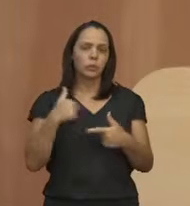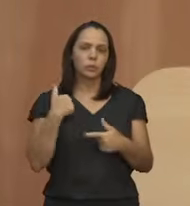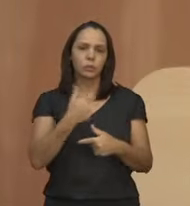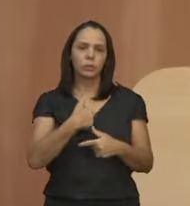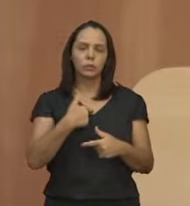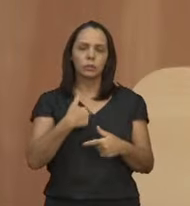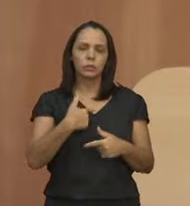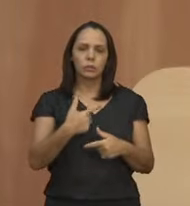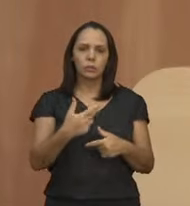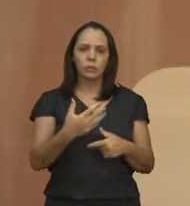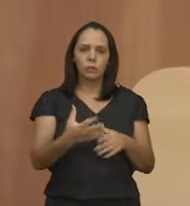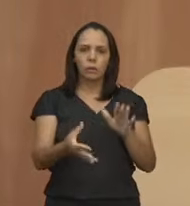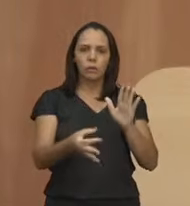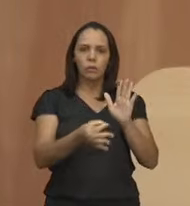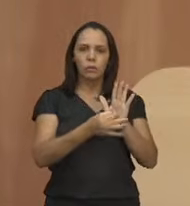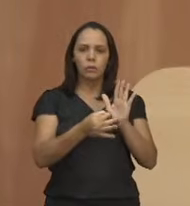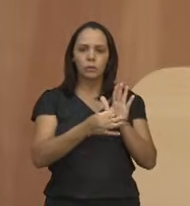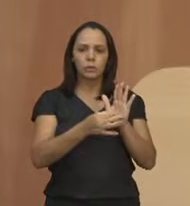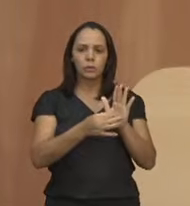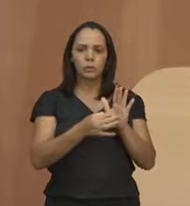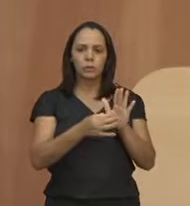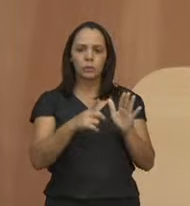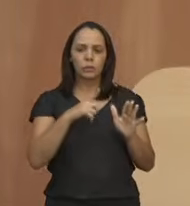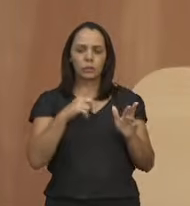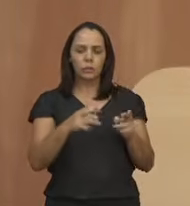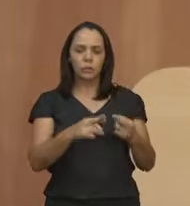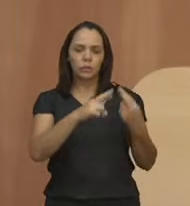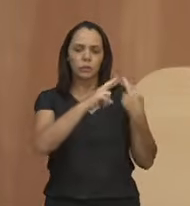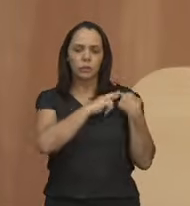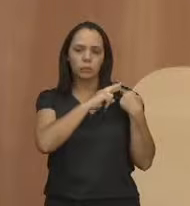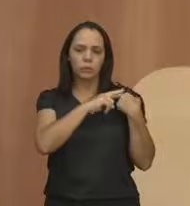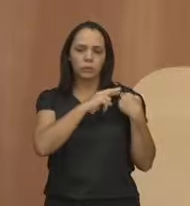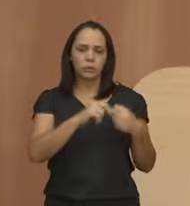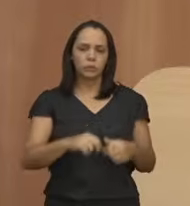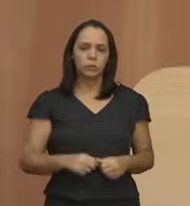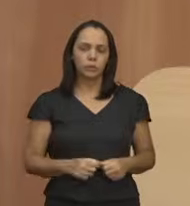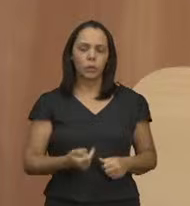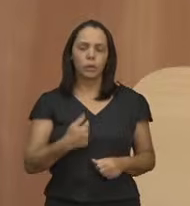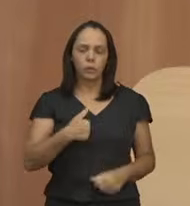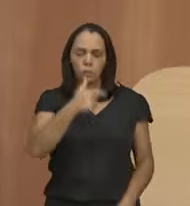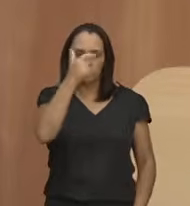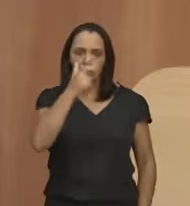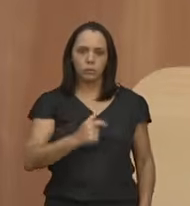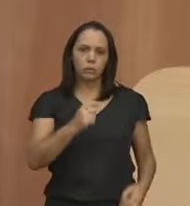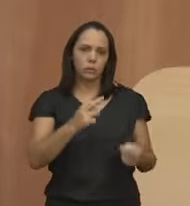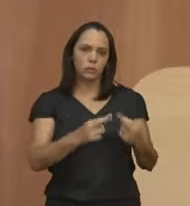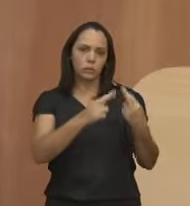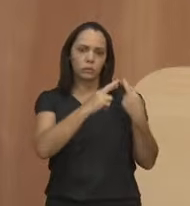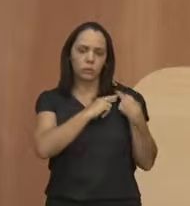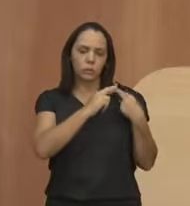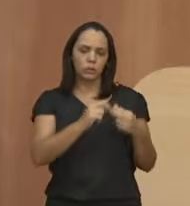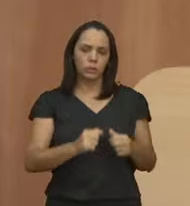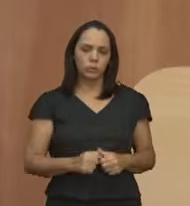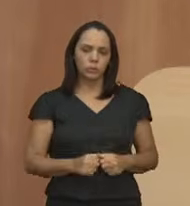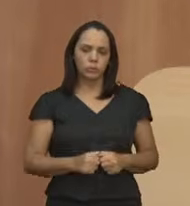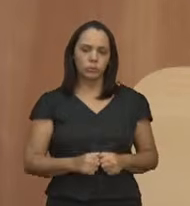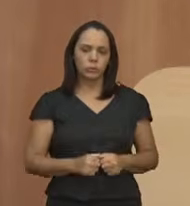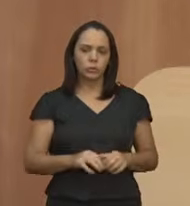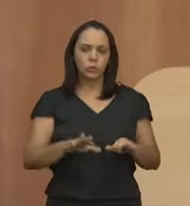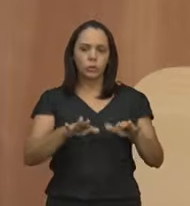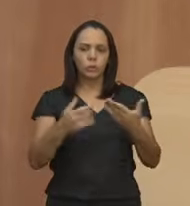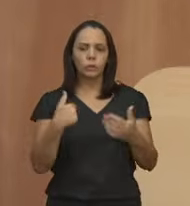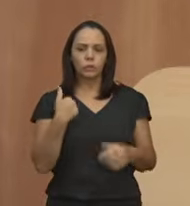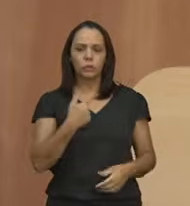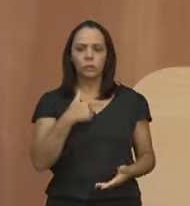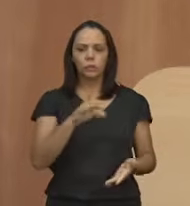sejam responsáveis. E eu sigo fazendo esses posicionamentos de forma responsável e de forma coerente. Afinal de contas, quando a gente é